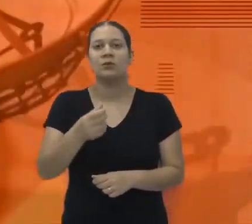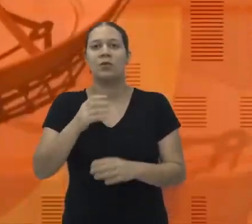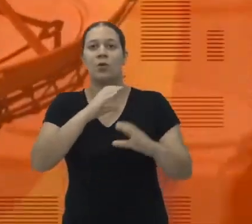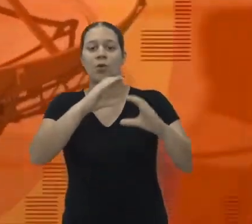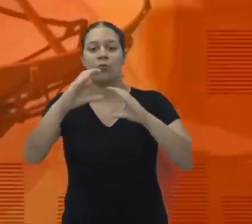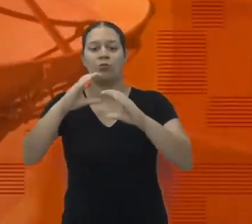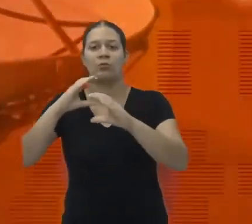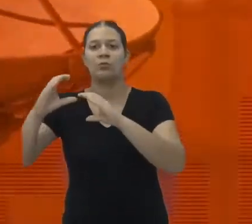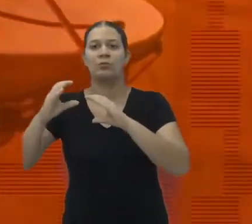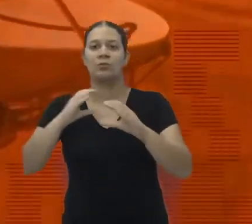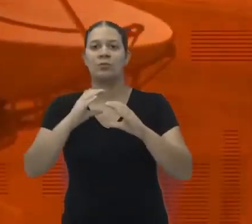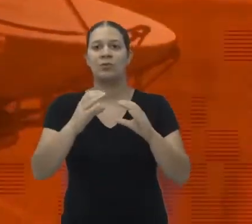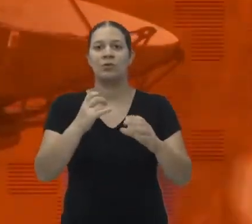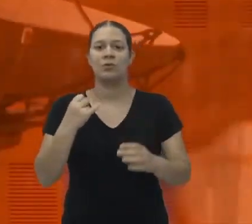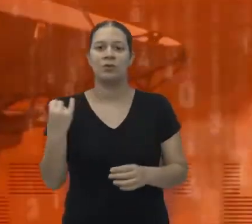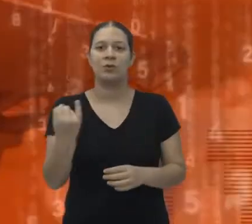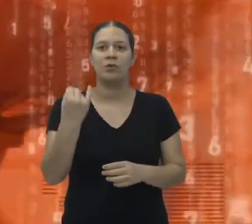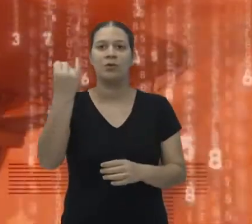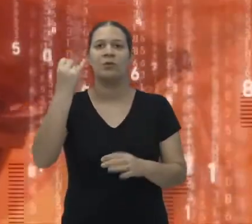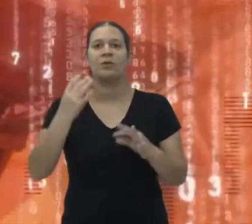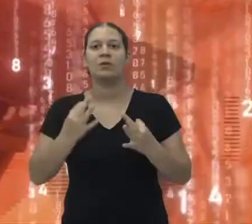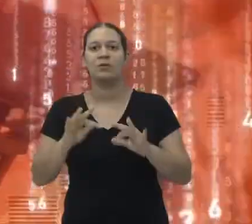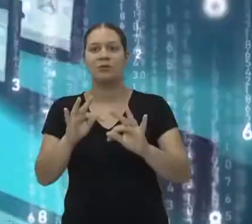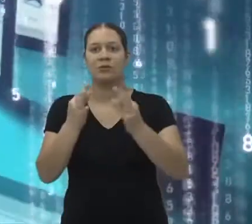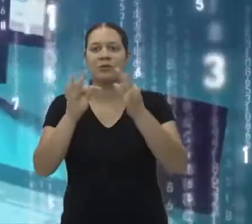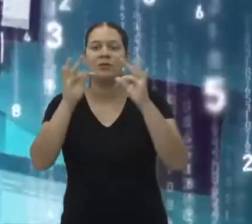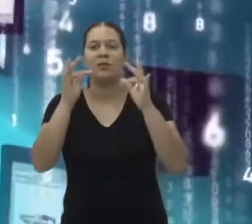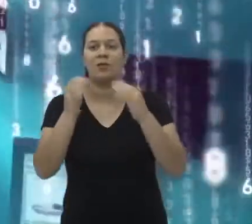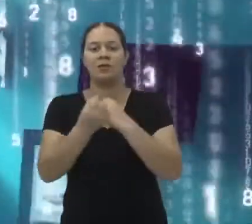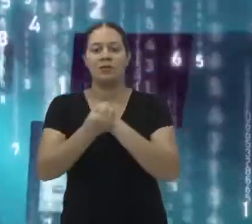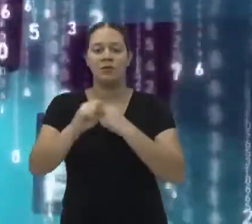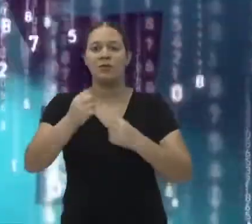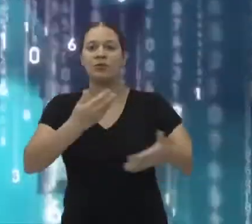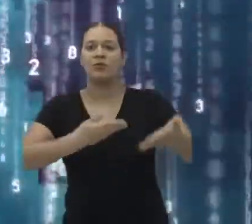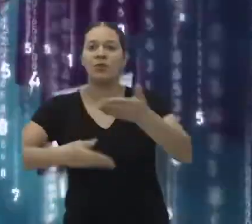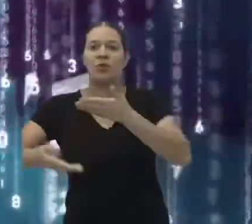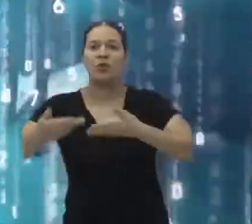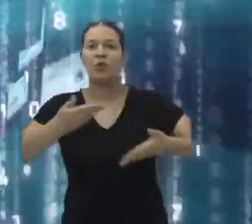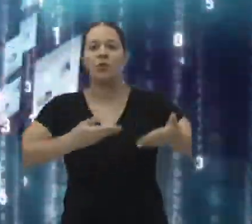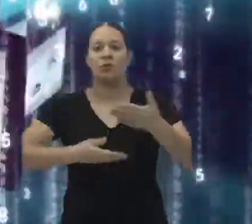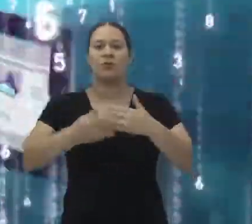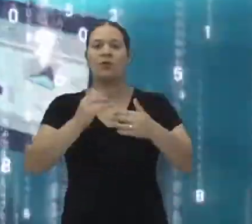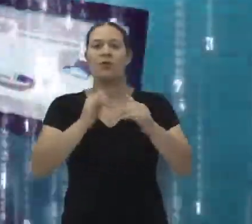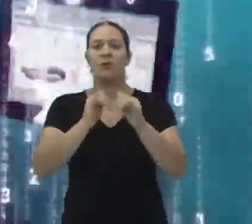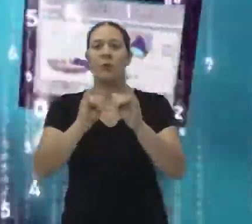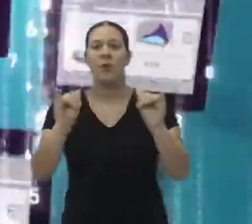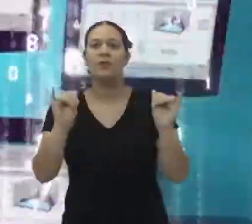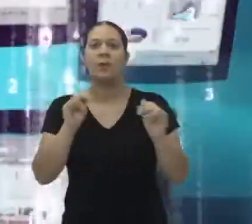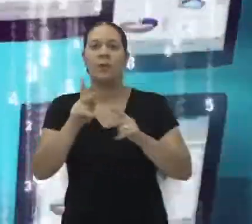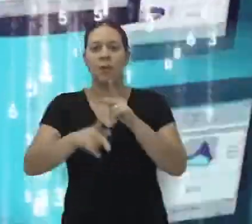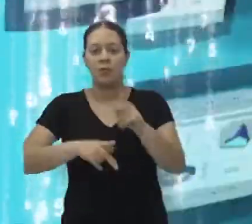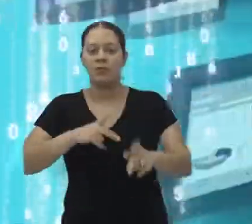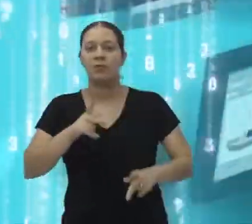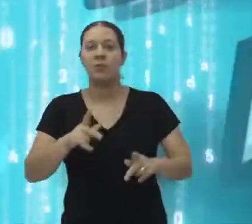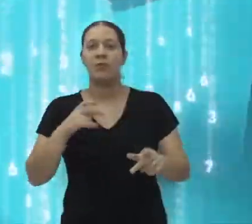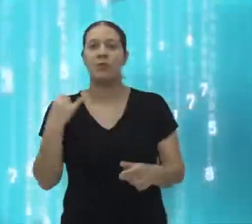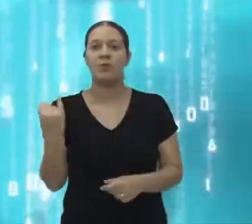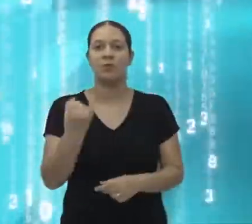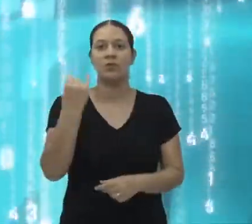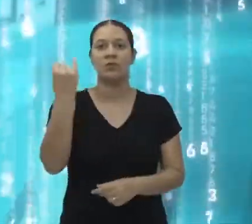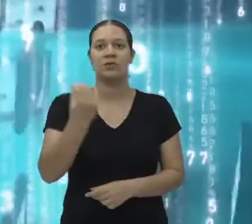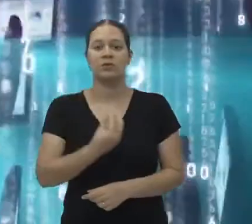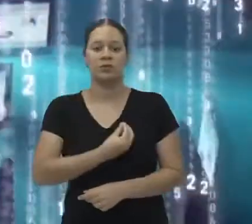de comunicação têm grande destaque no uso da tecnologia, onde acontece uma grande troca de informação entre a população,